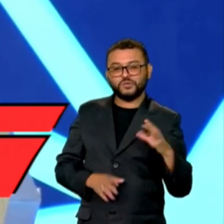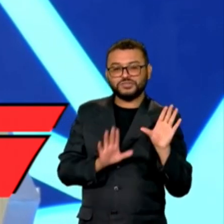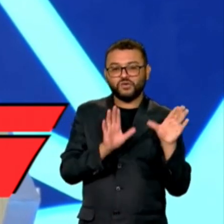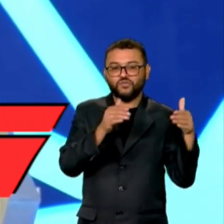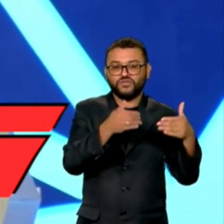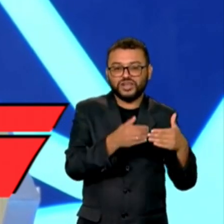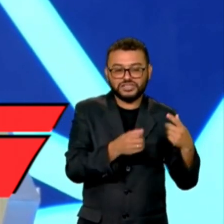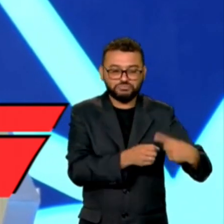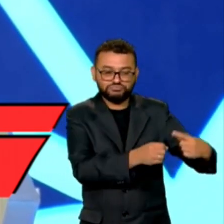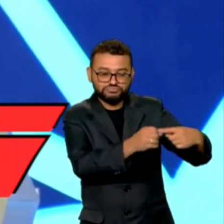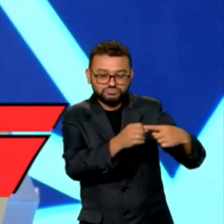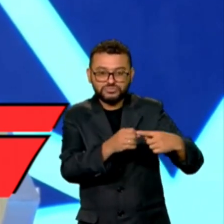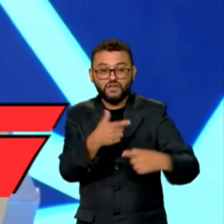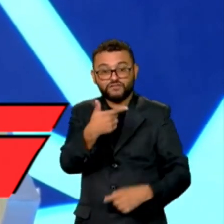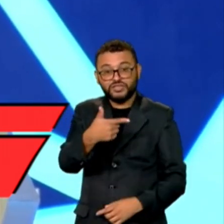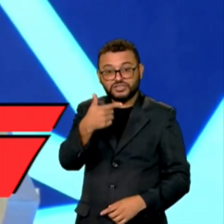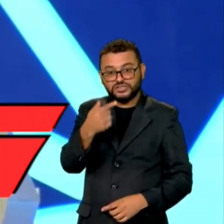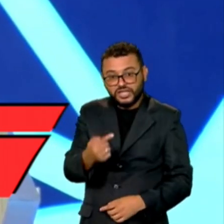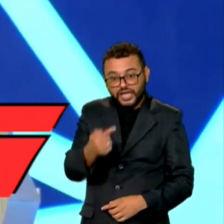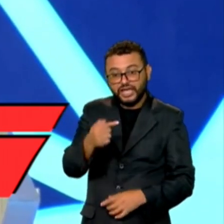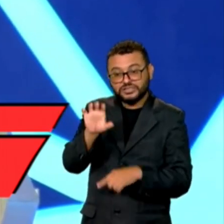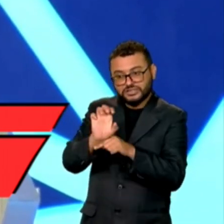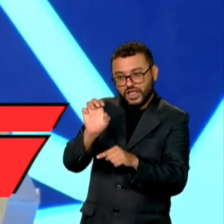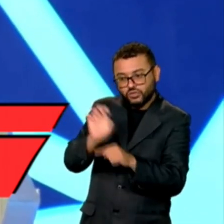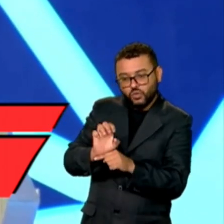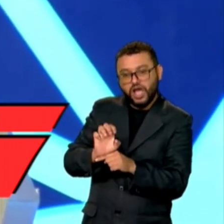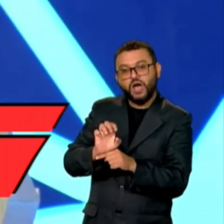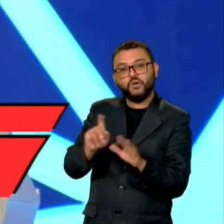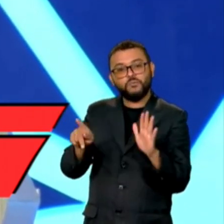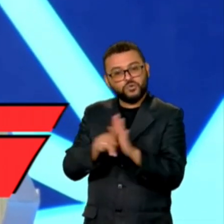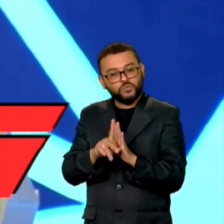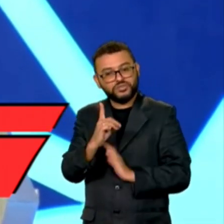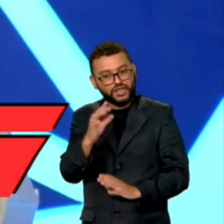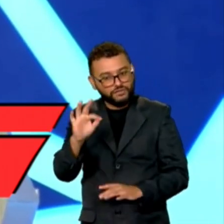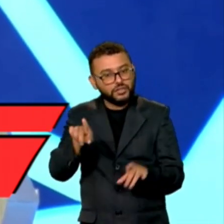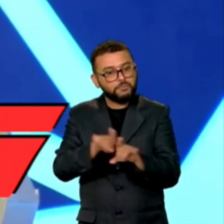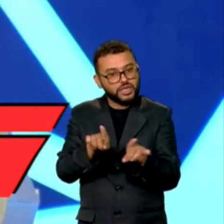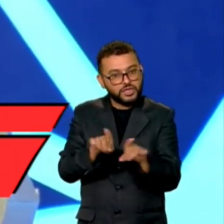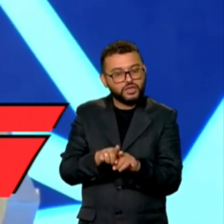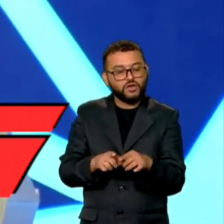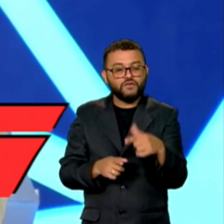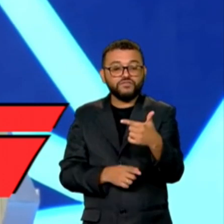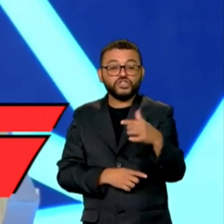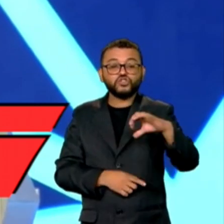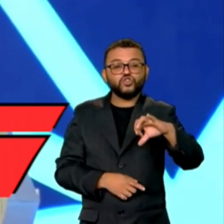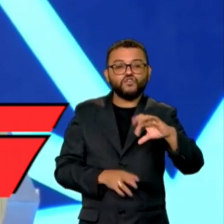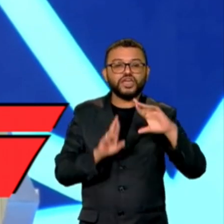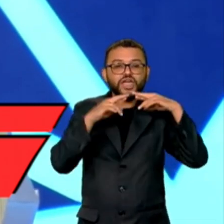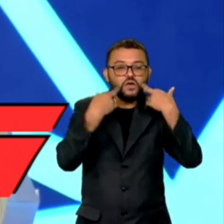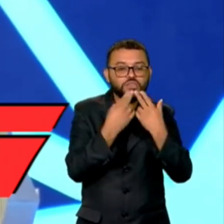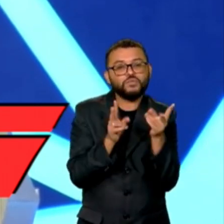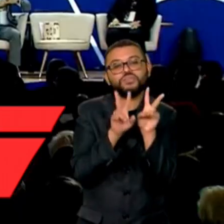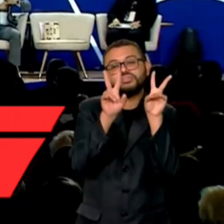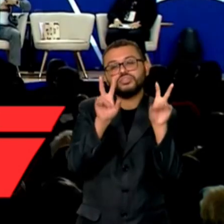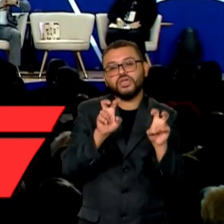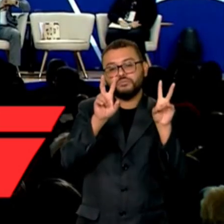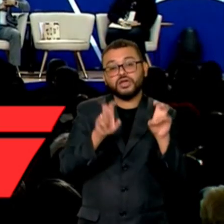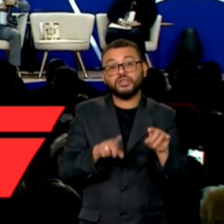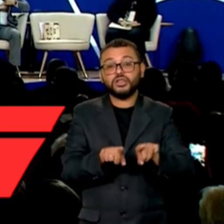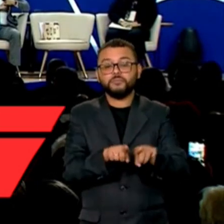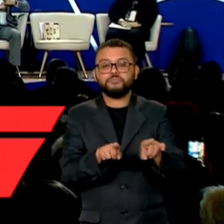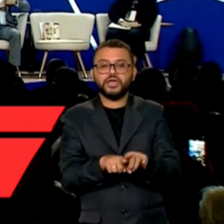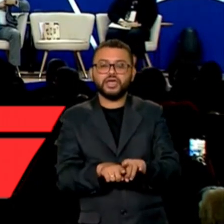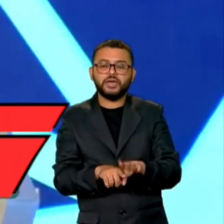conferências municipais, 27 estaduais e do Distrito Federal, 29 reuniões temáticas.